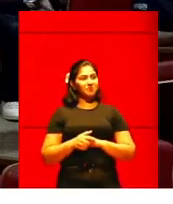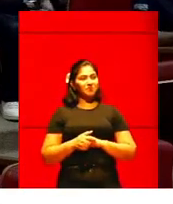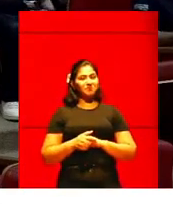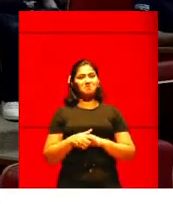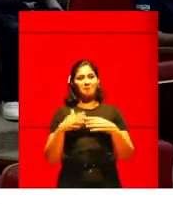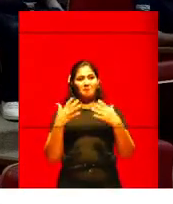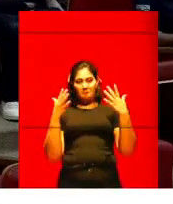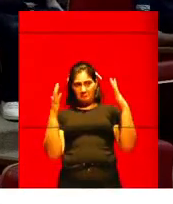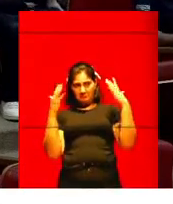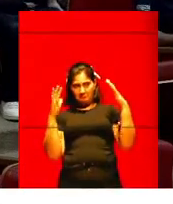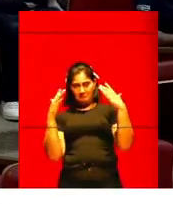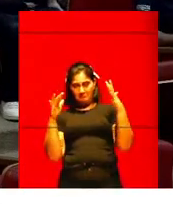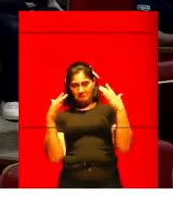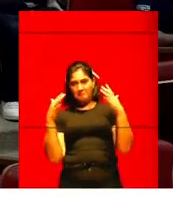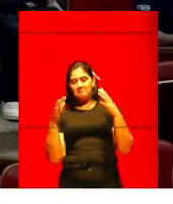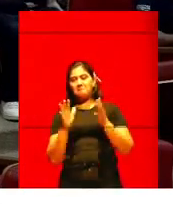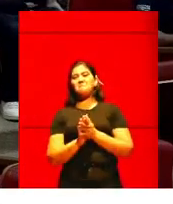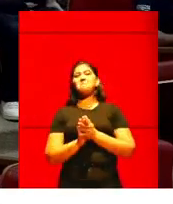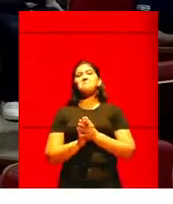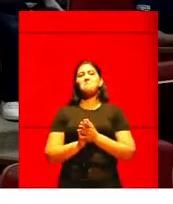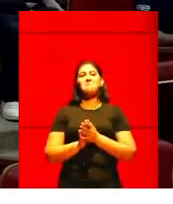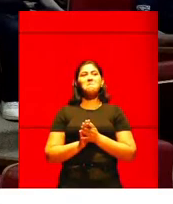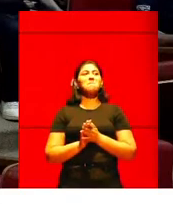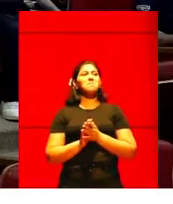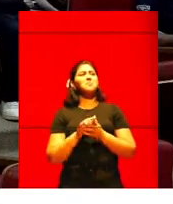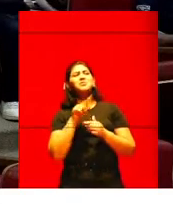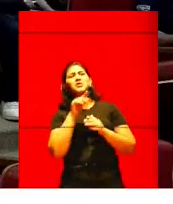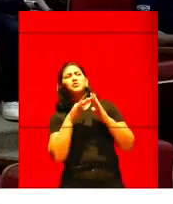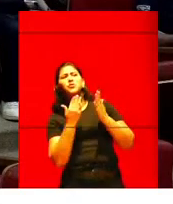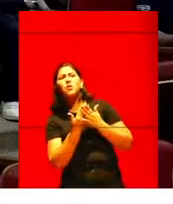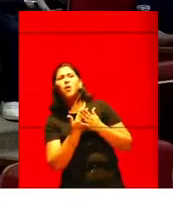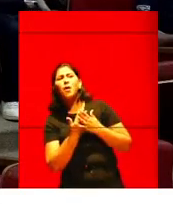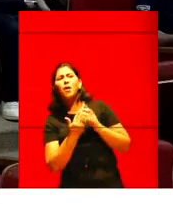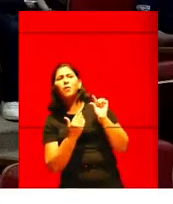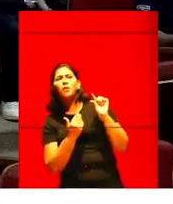Moleque, não, isso aí. Que história é essa aí?